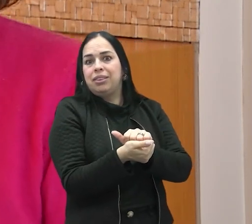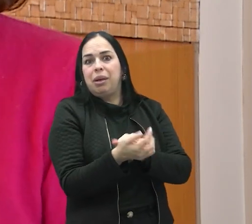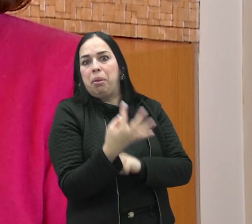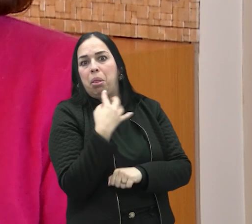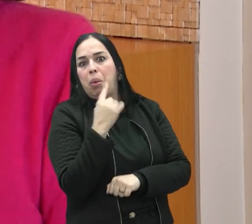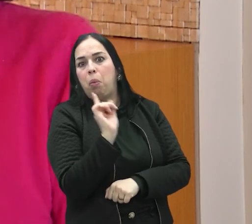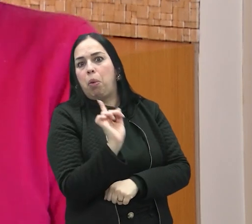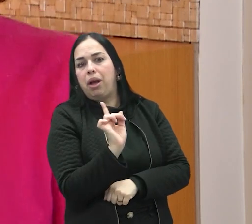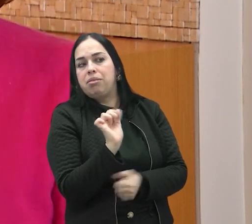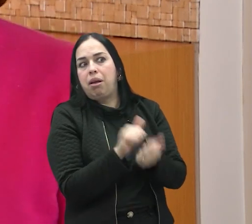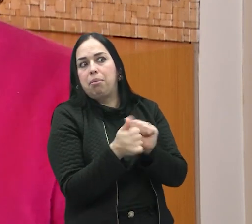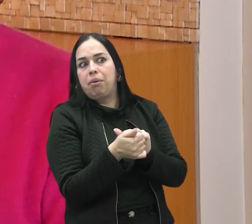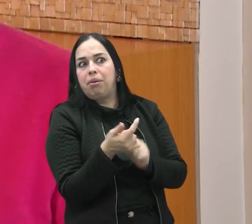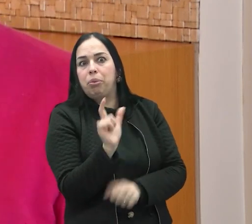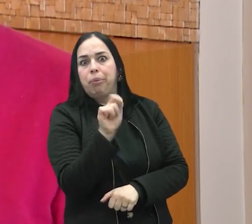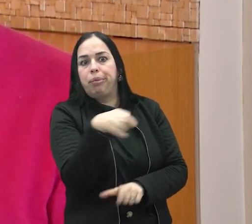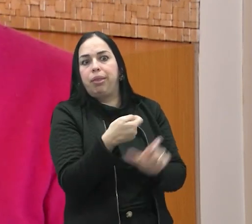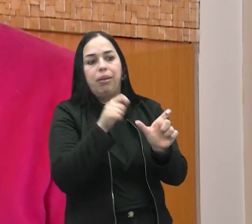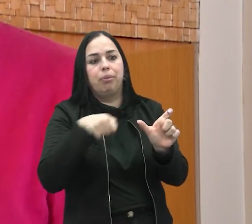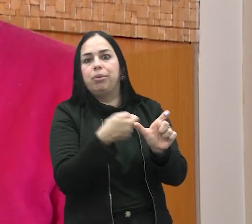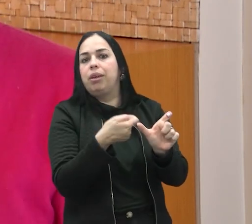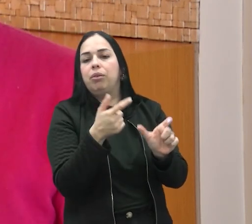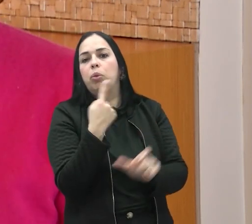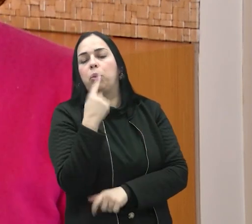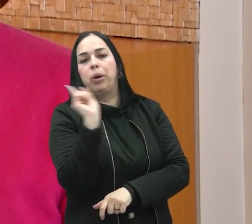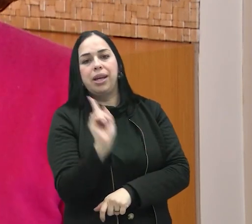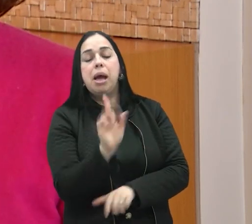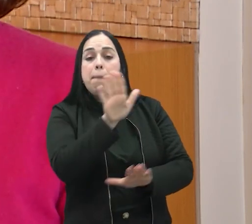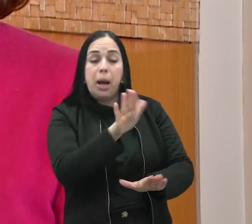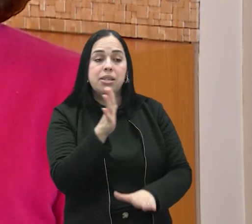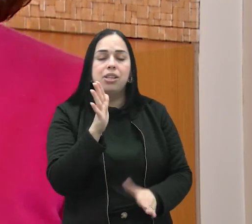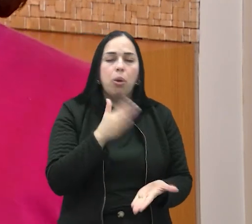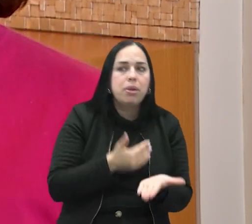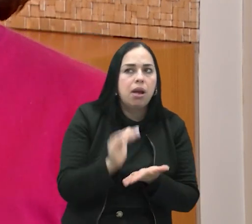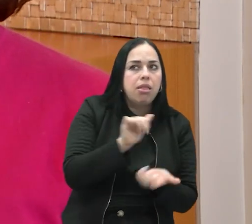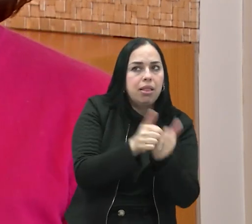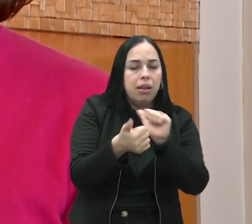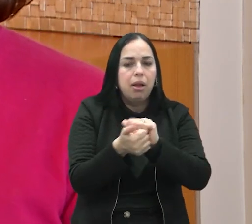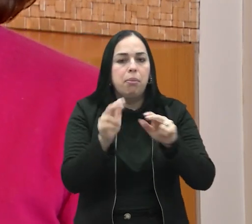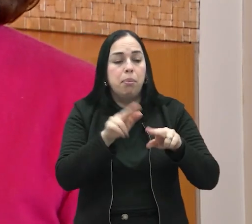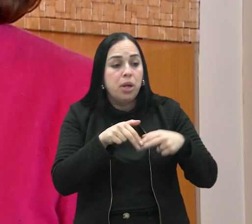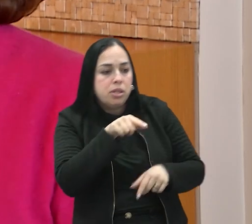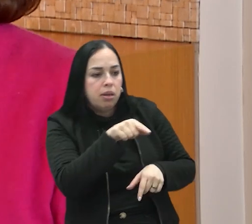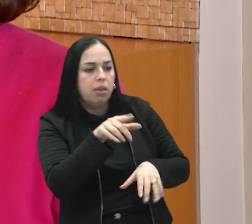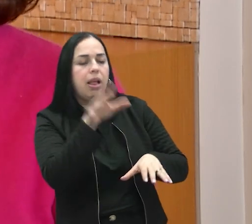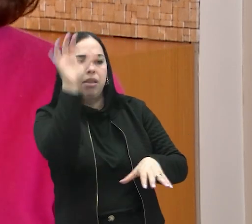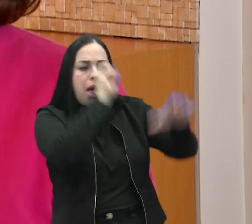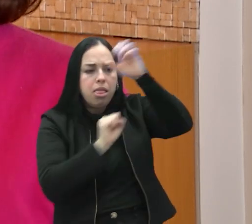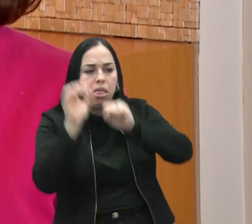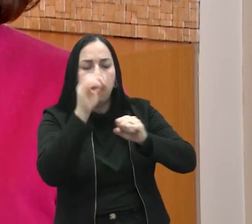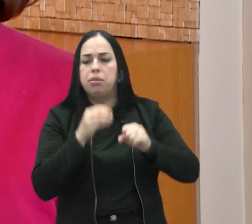sem que até talvez conhecessem a palavra adaptação. Então é interessante que esse conhecimento deles, inclusive, seja